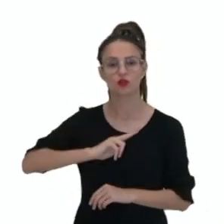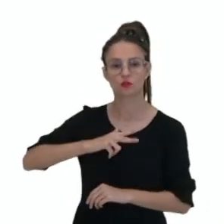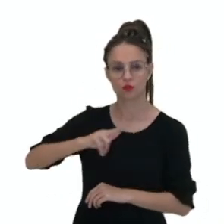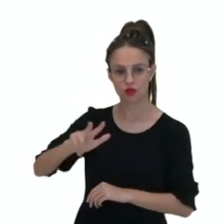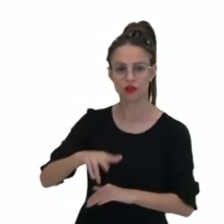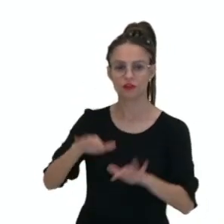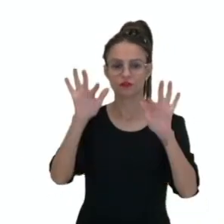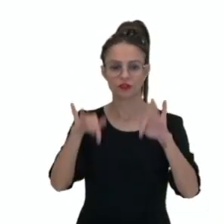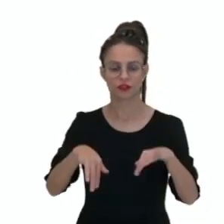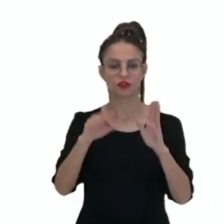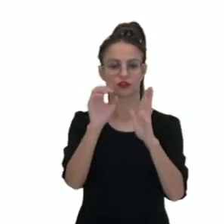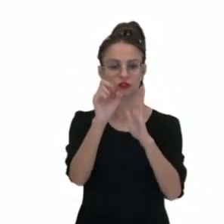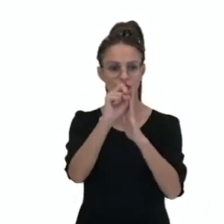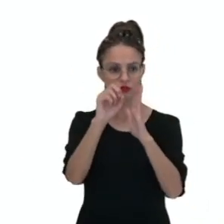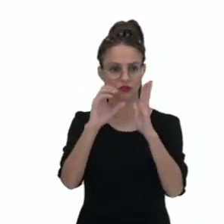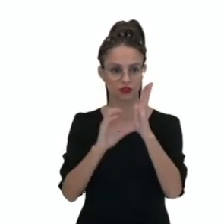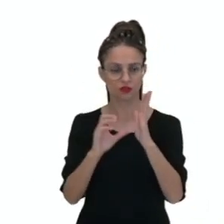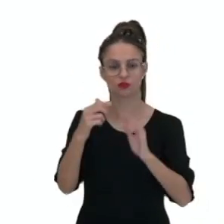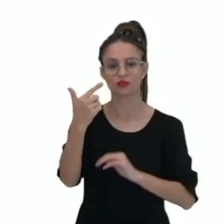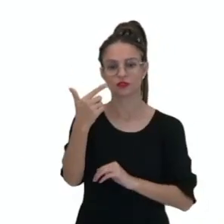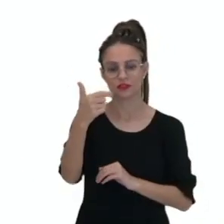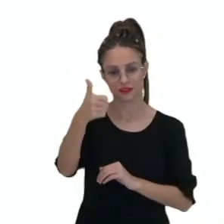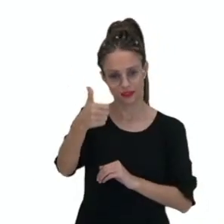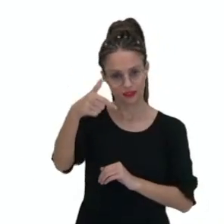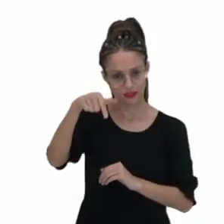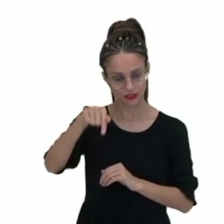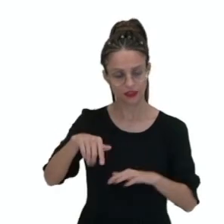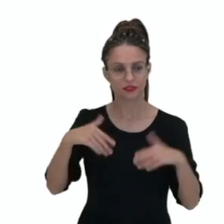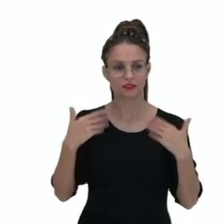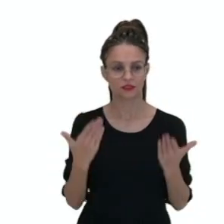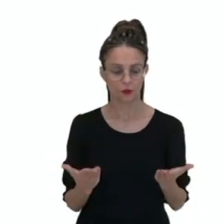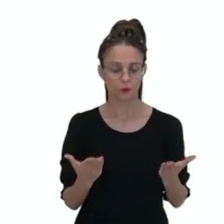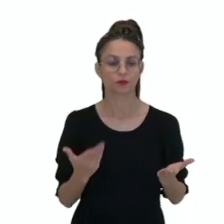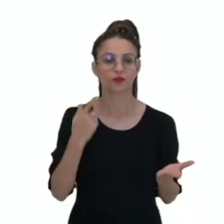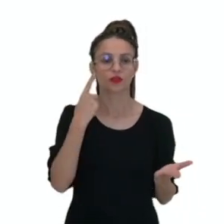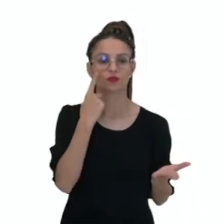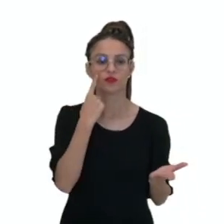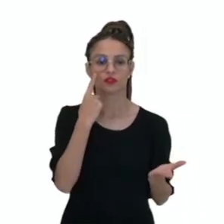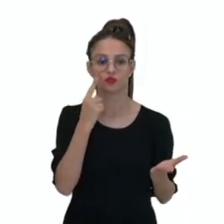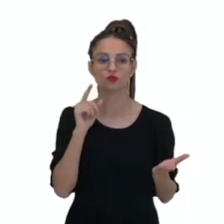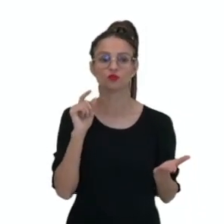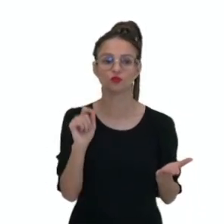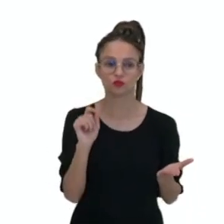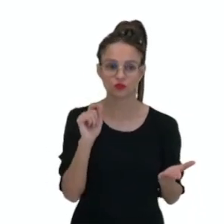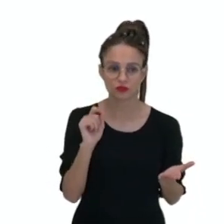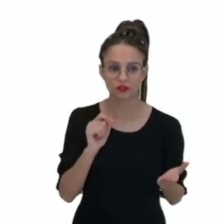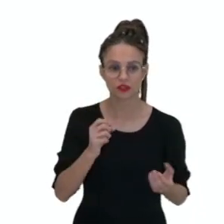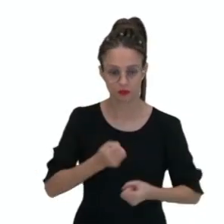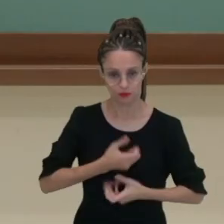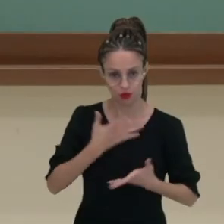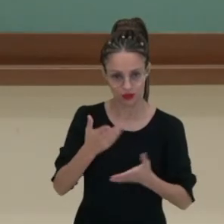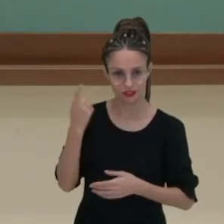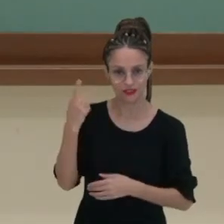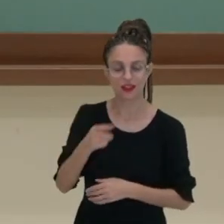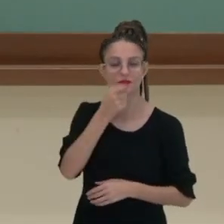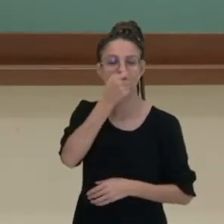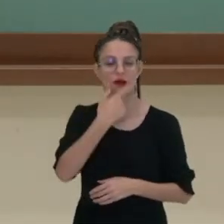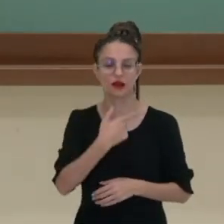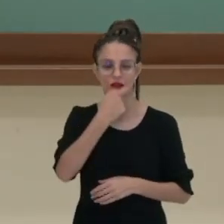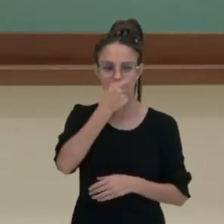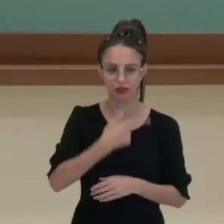no final do século XVII. Então, quando eu vejo que a parte da poesia dele satírica